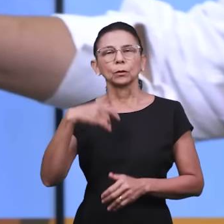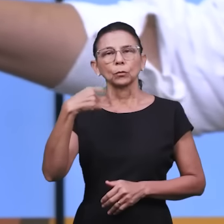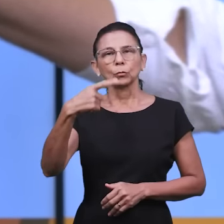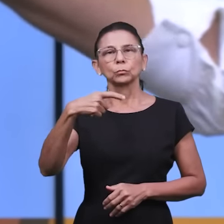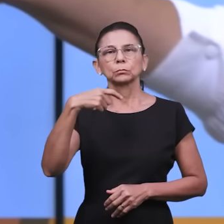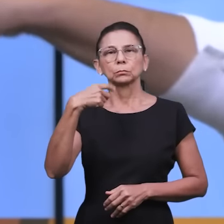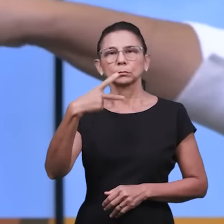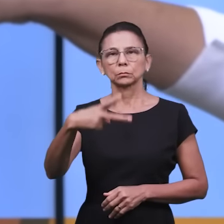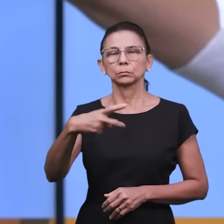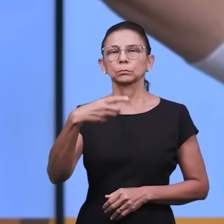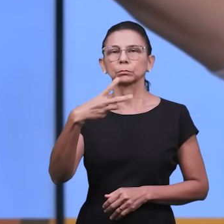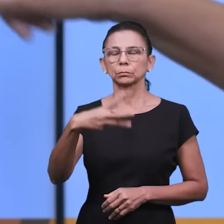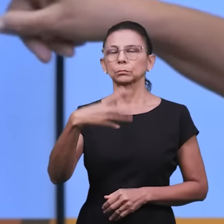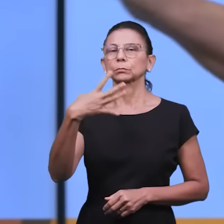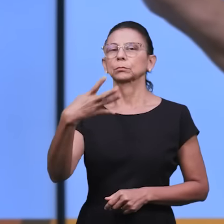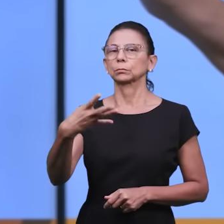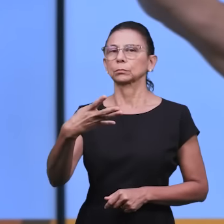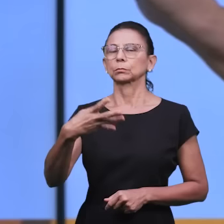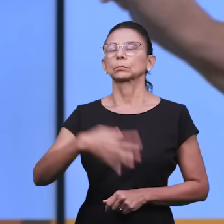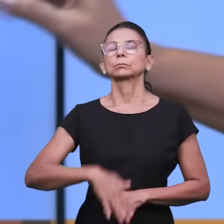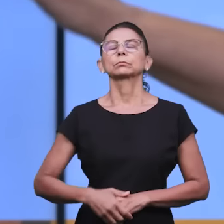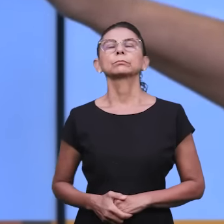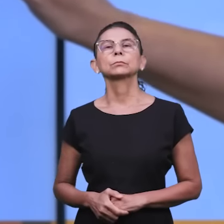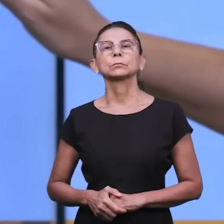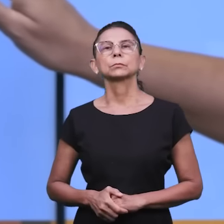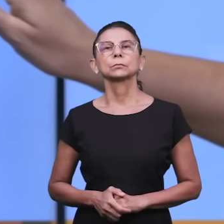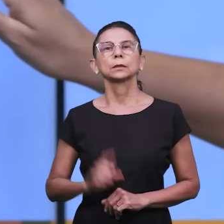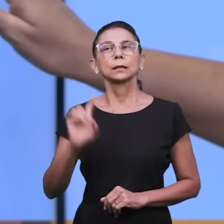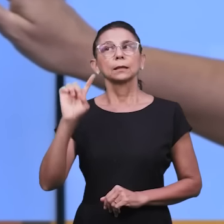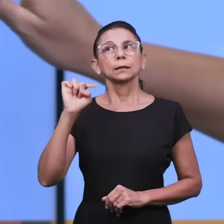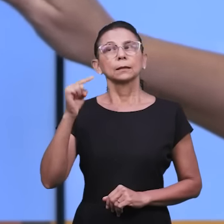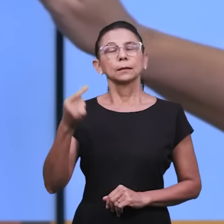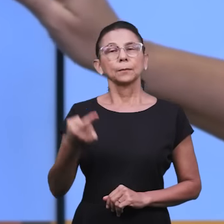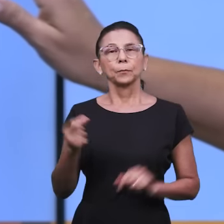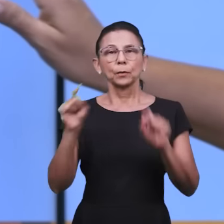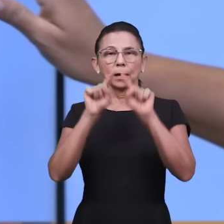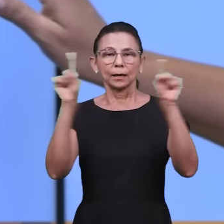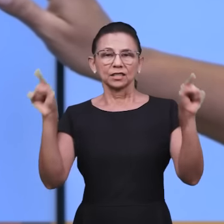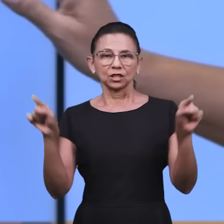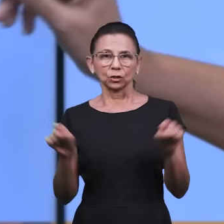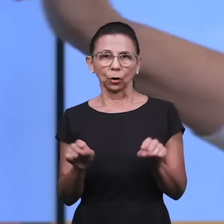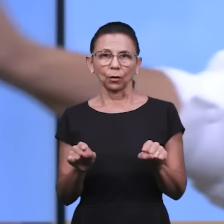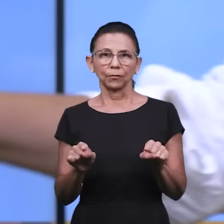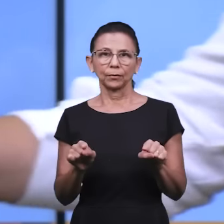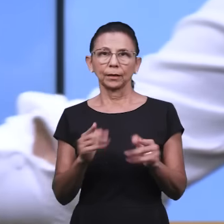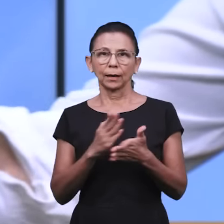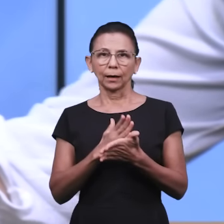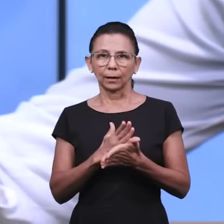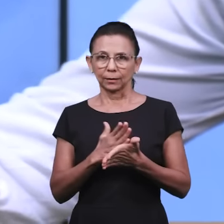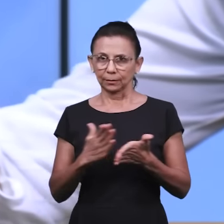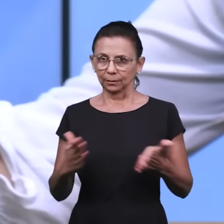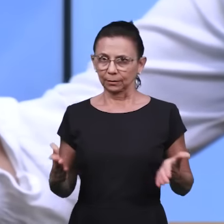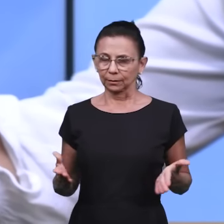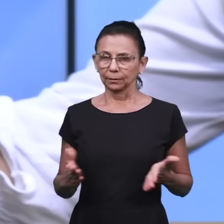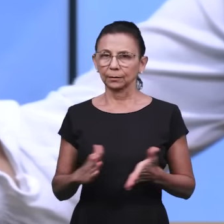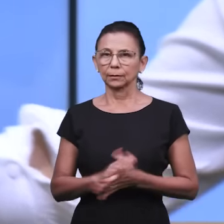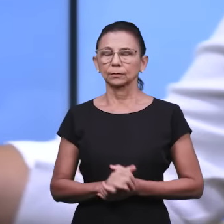1, 2, 3, 4. E depois que acaba a estrofe, nós